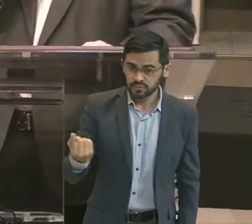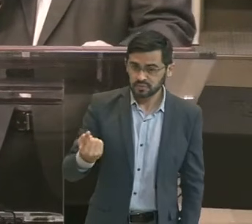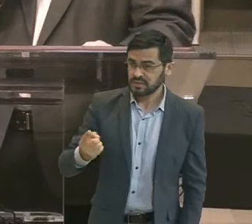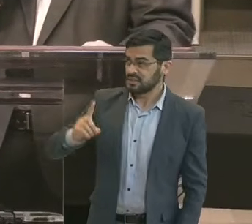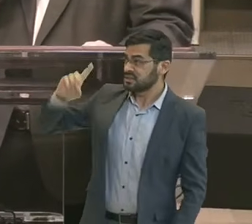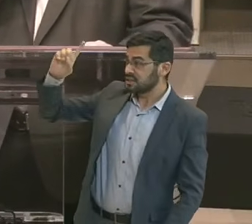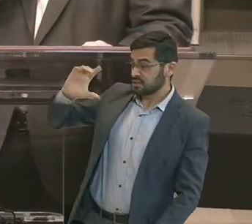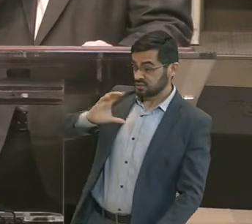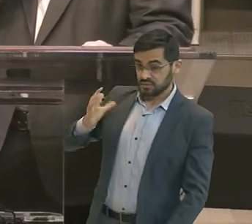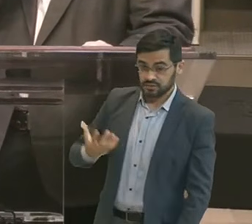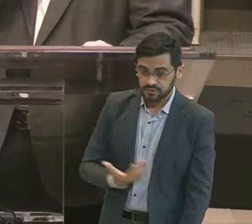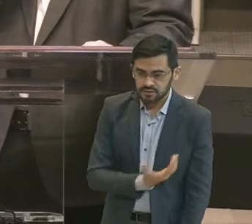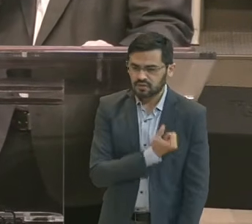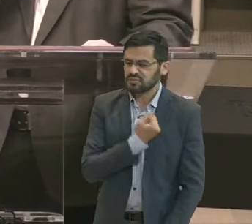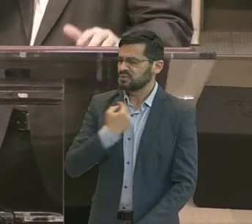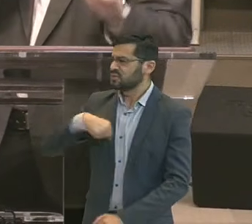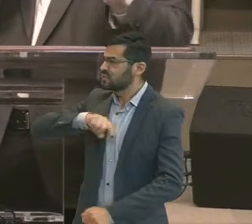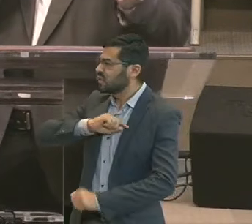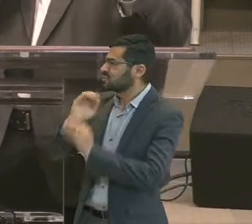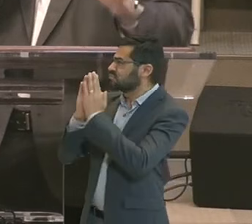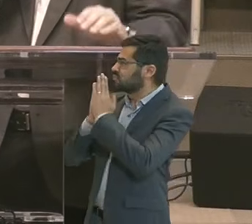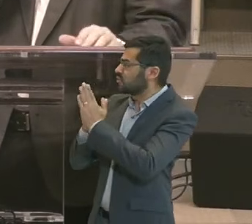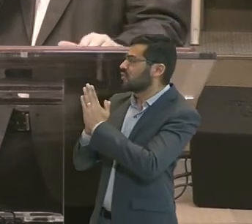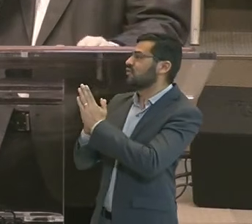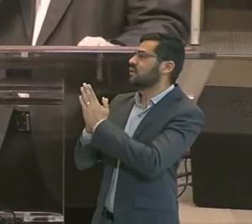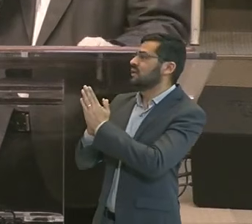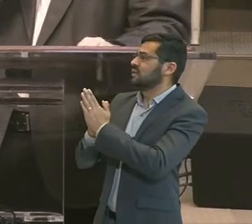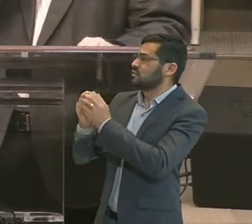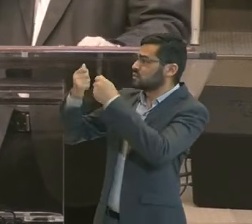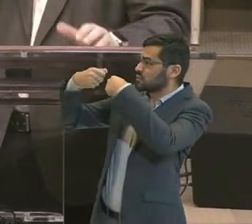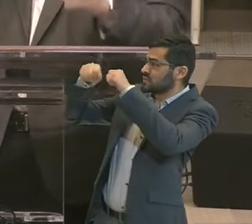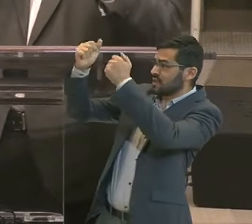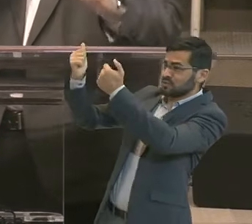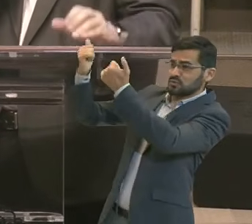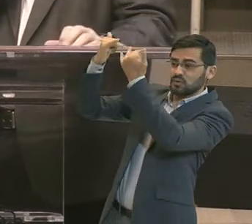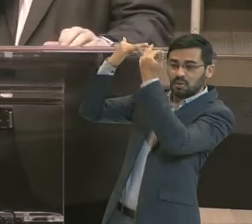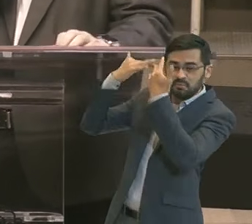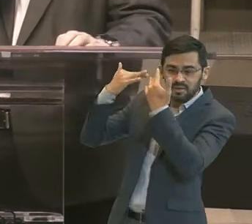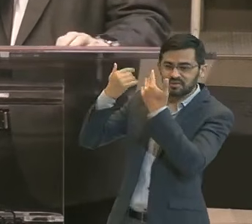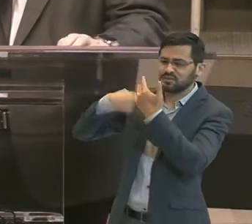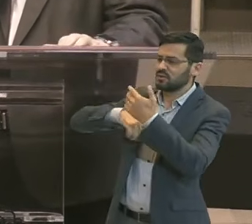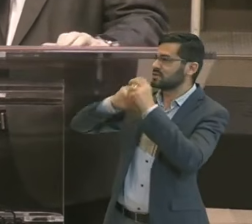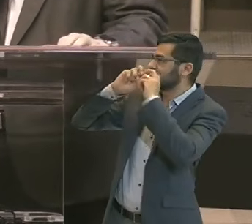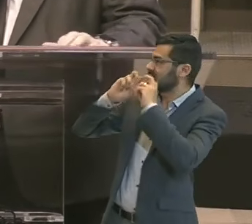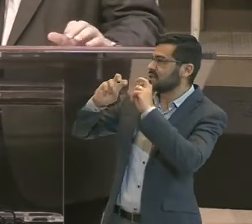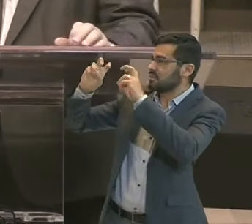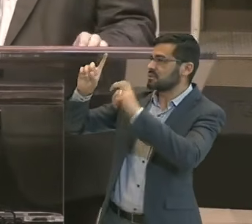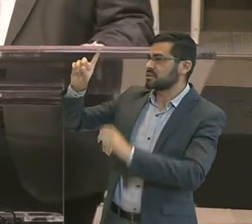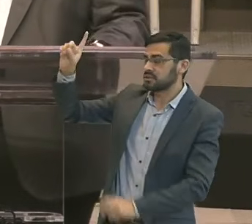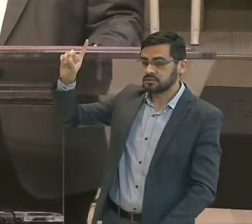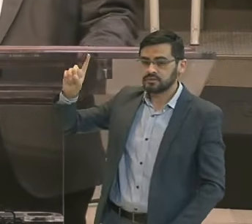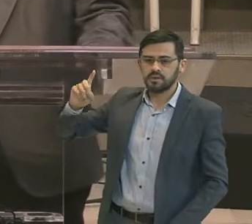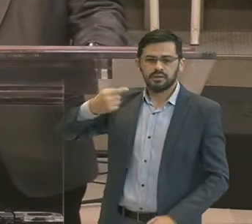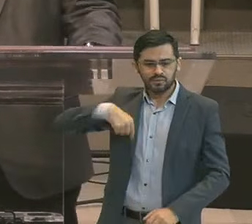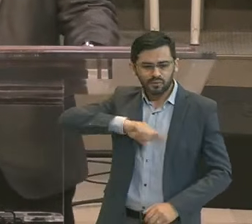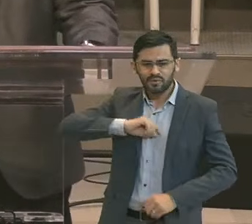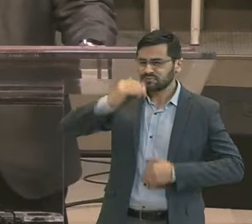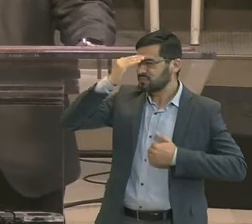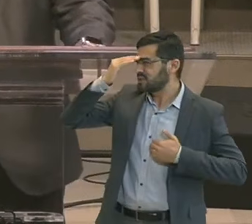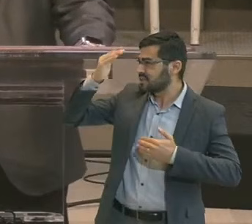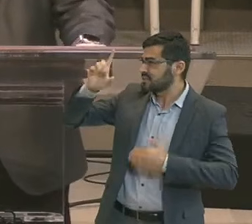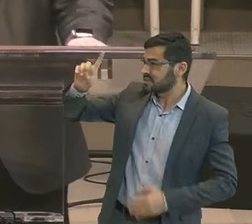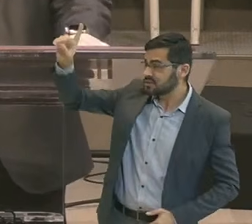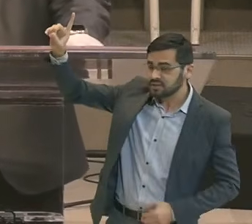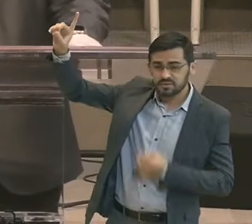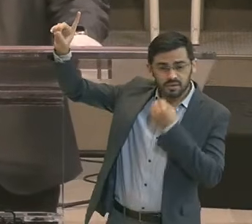Salva-nos, Senhor, nós imploramos. Faze-nos prosperar, Senhor, nós suplicamos. Deem graças ao Senhor